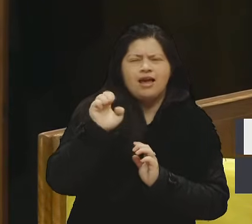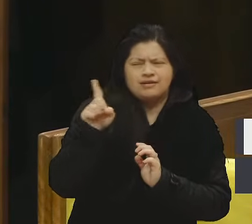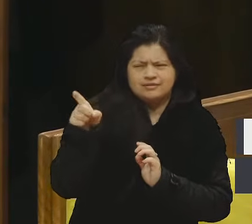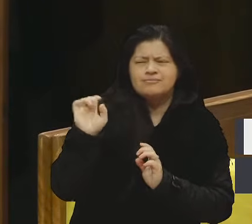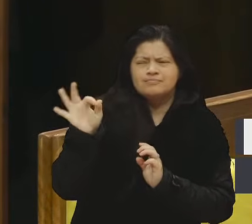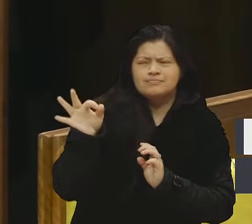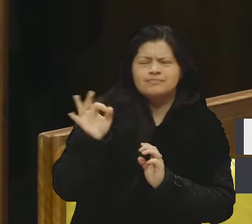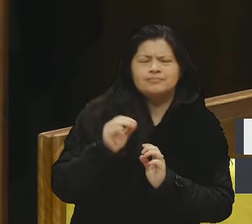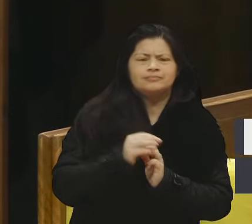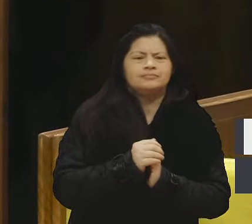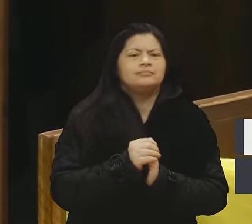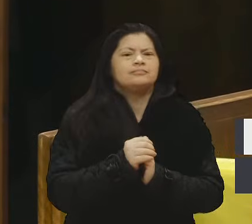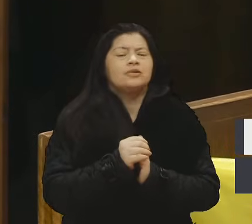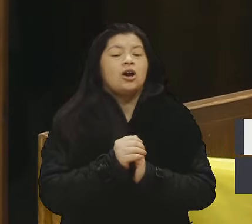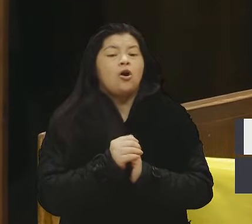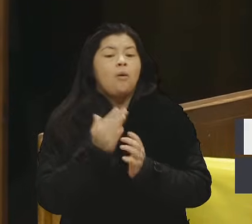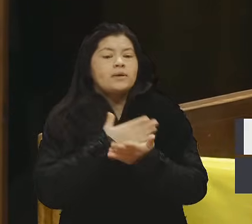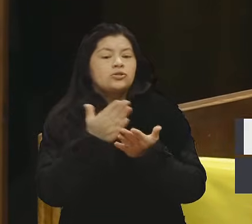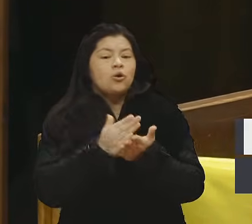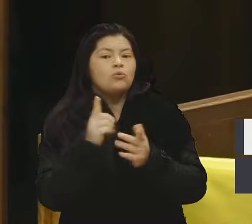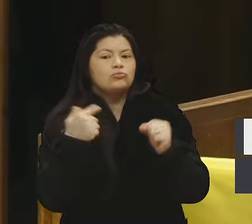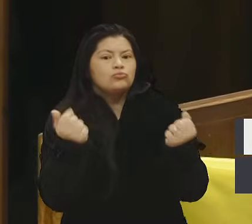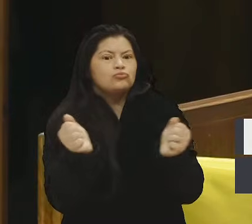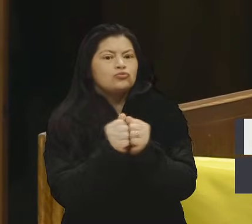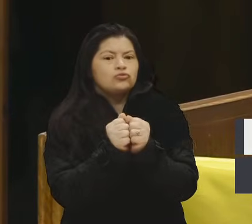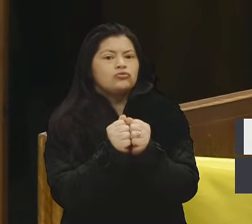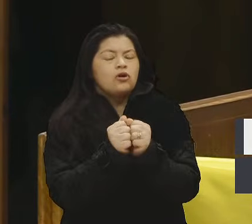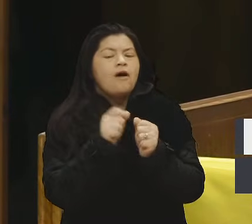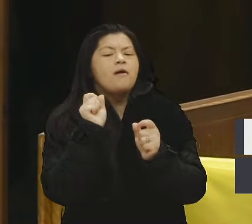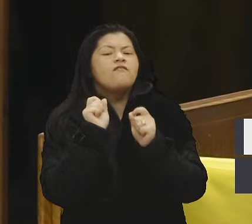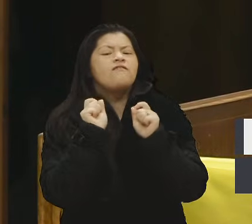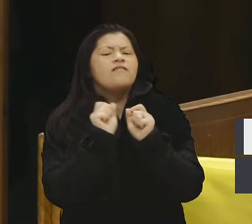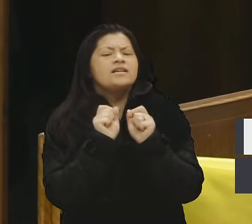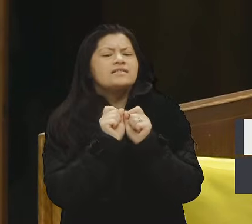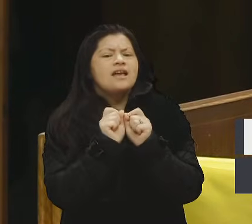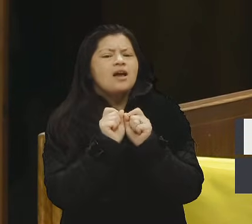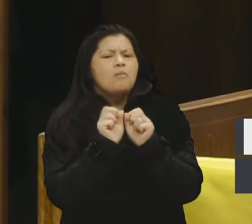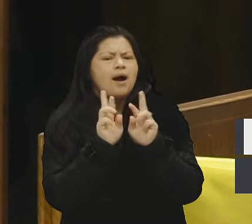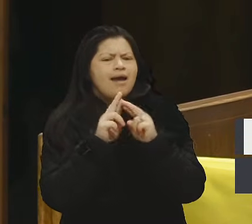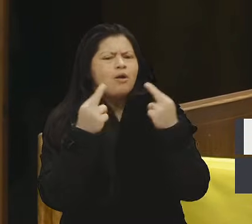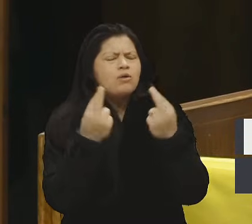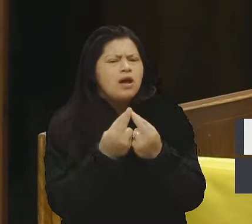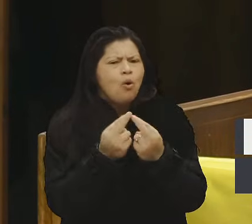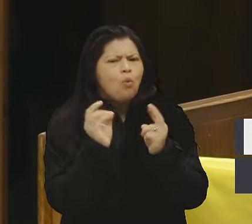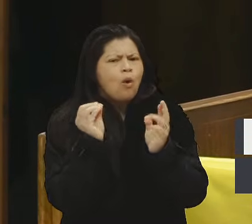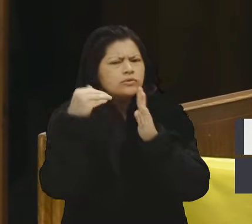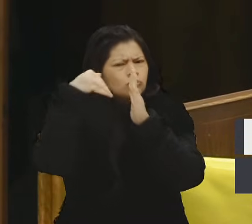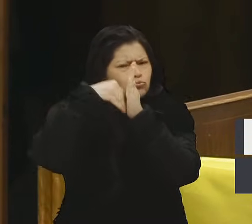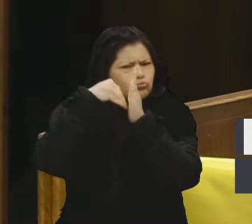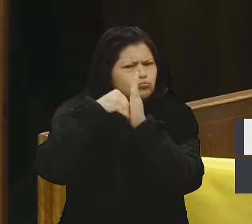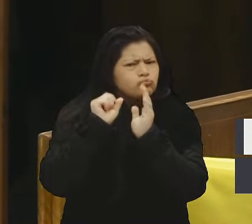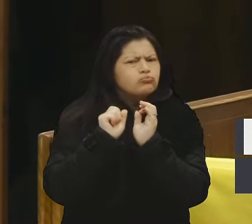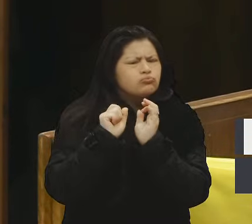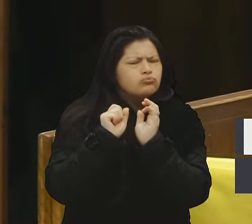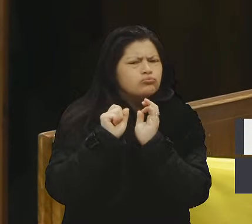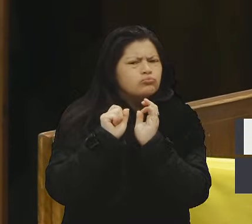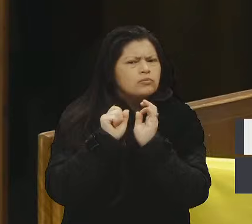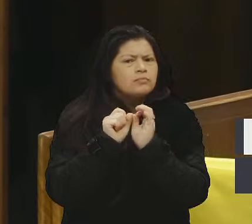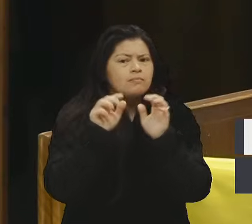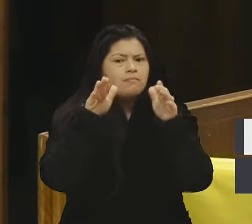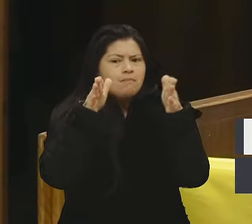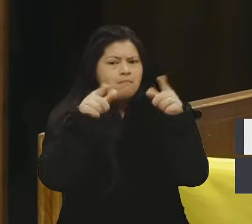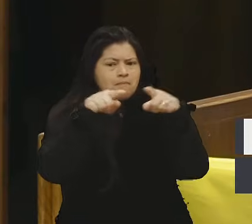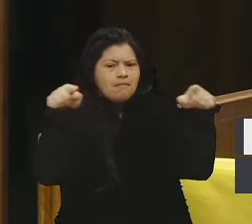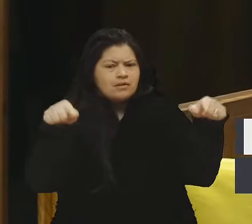começou conosco sabendo que iria ter uma reunião quase secreta dentro de uma sala